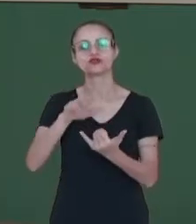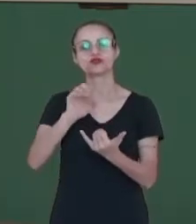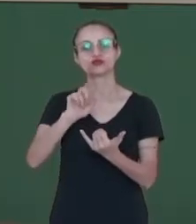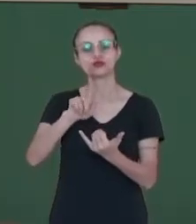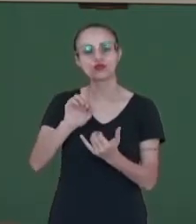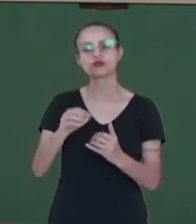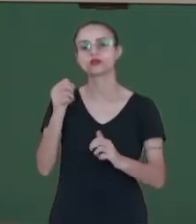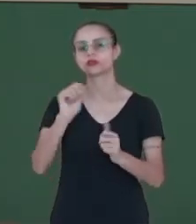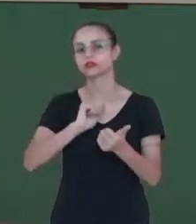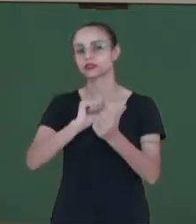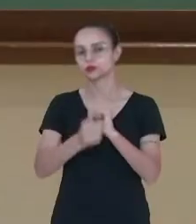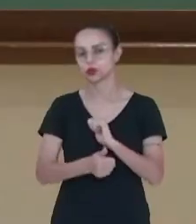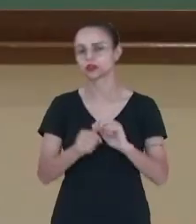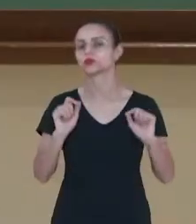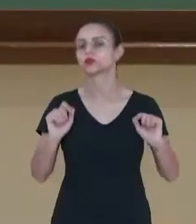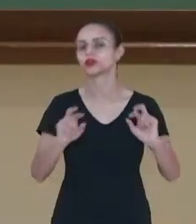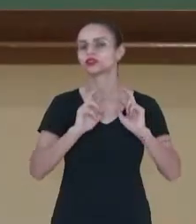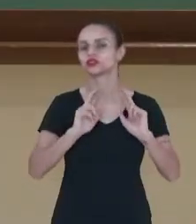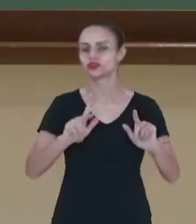O que difere uma coisa da outra?